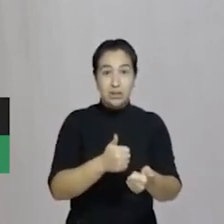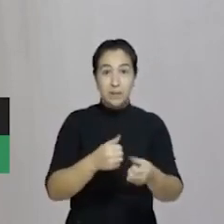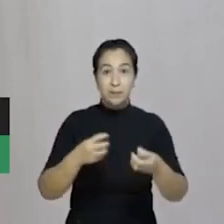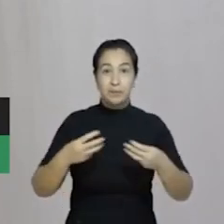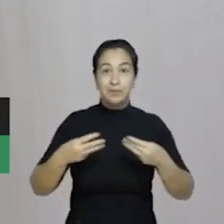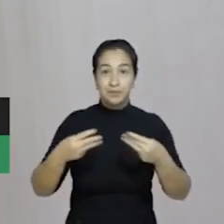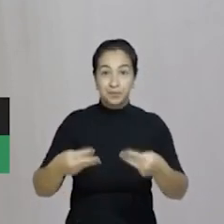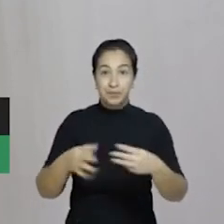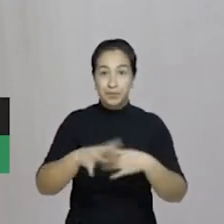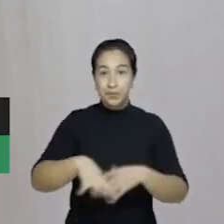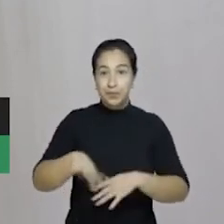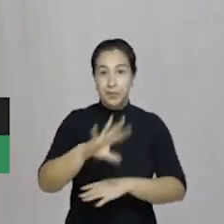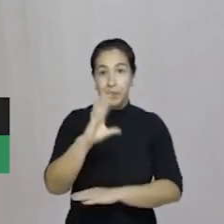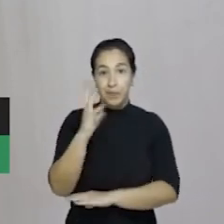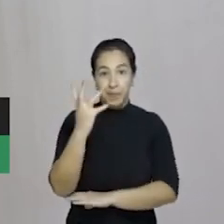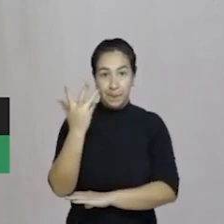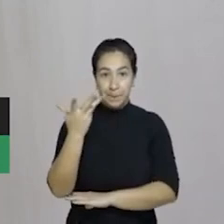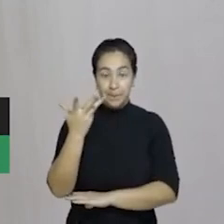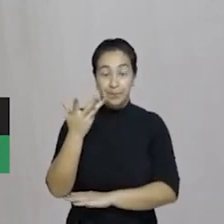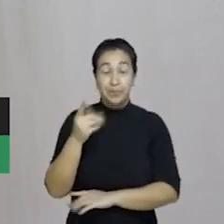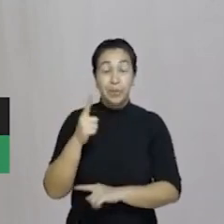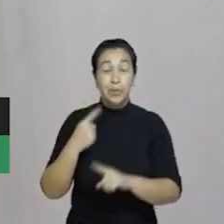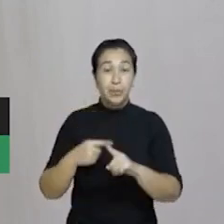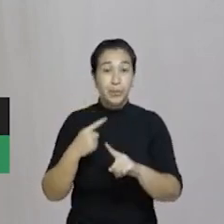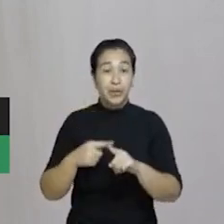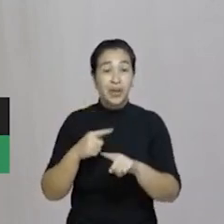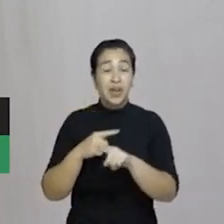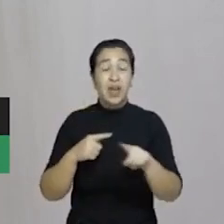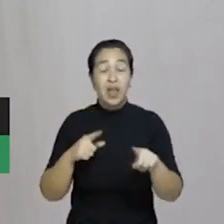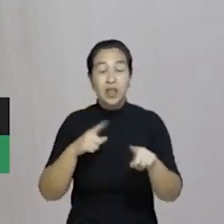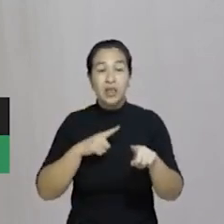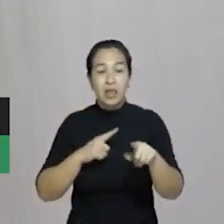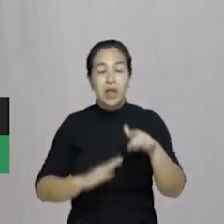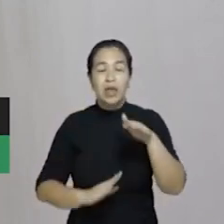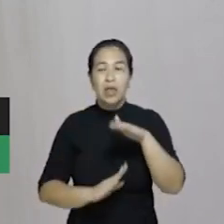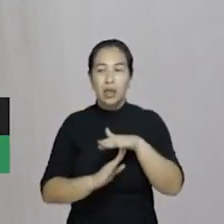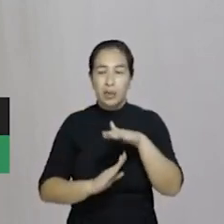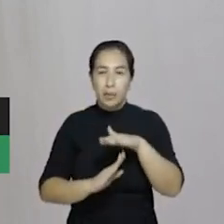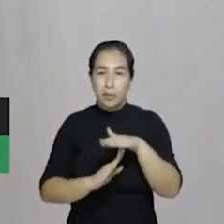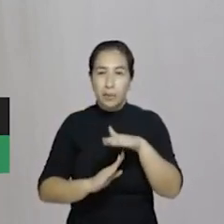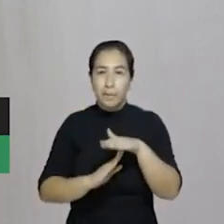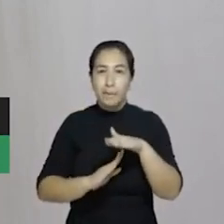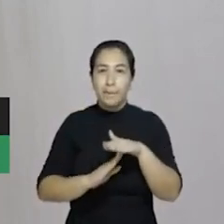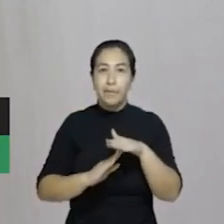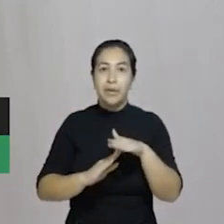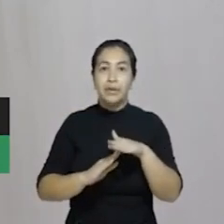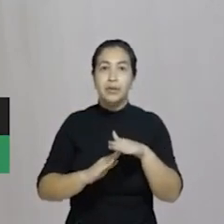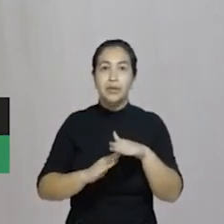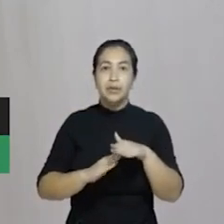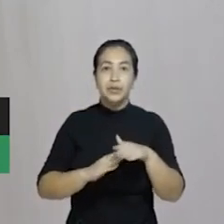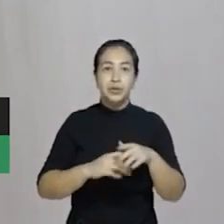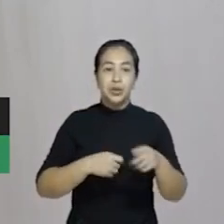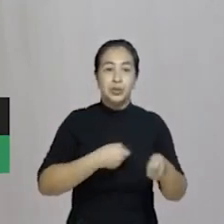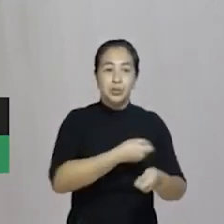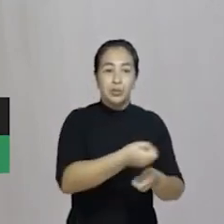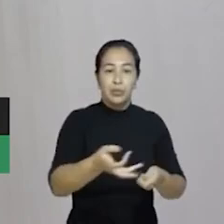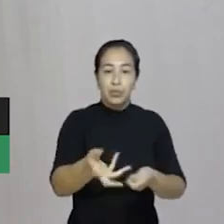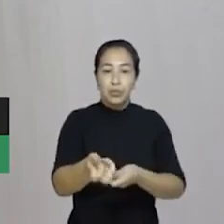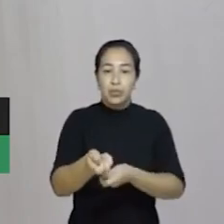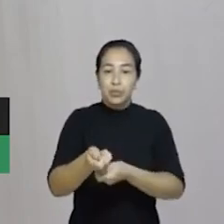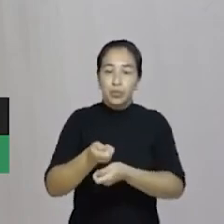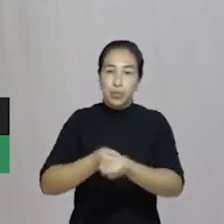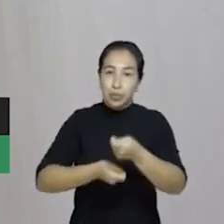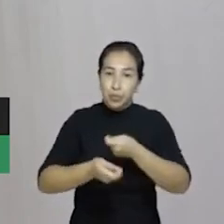ambiente limitando a captura do Pescado a 70% do que foi